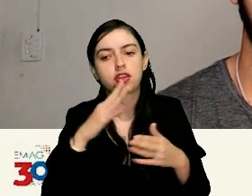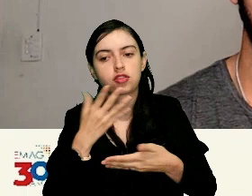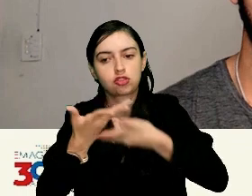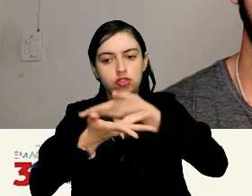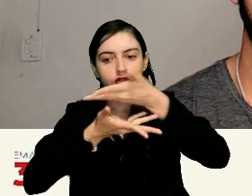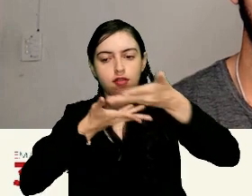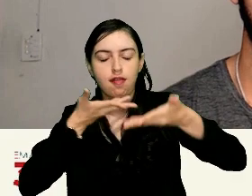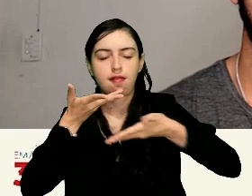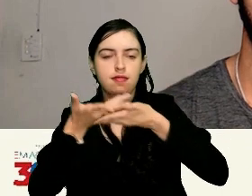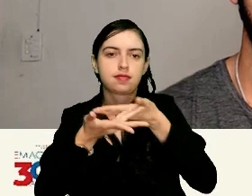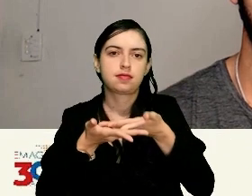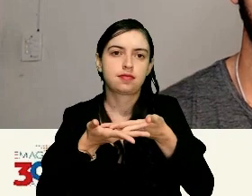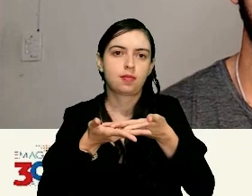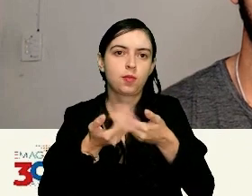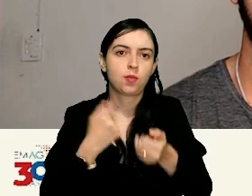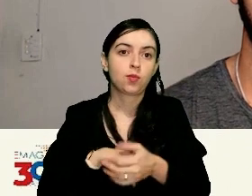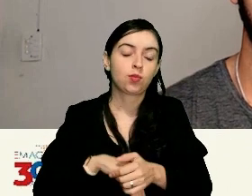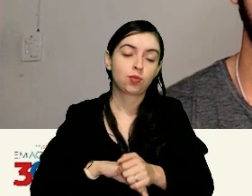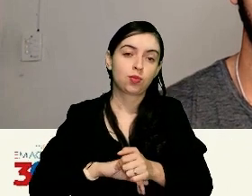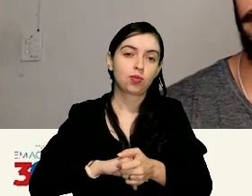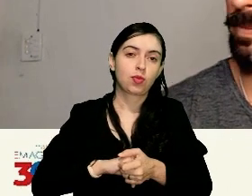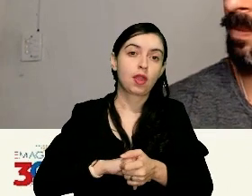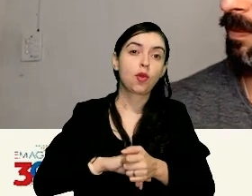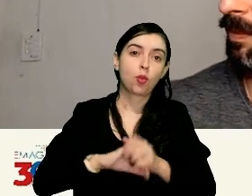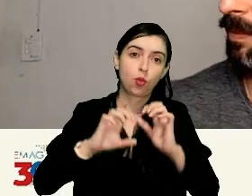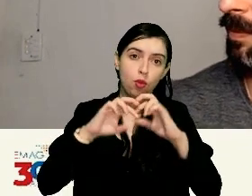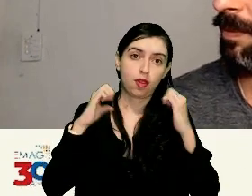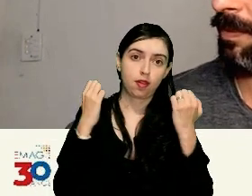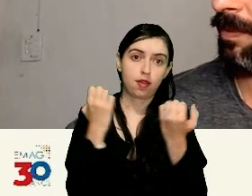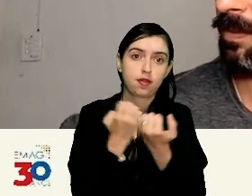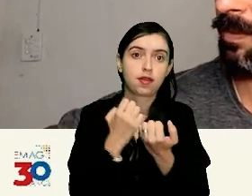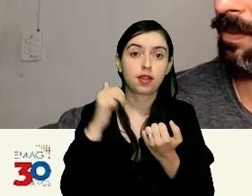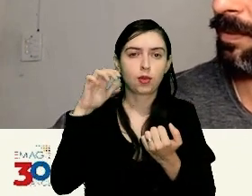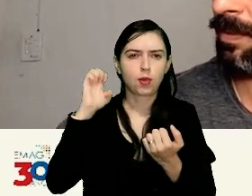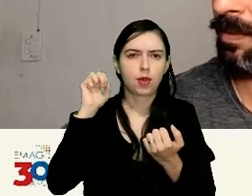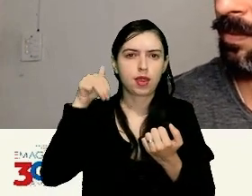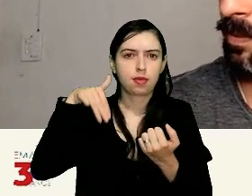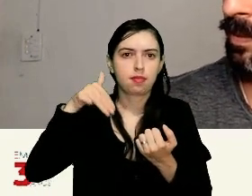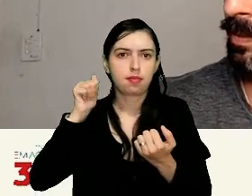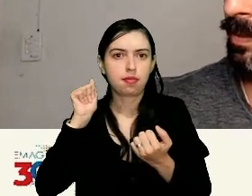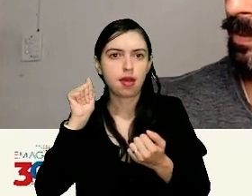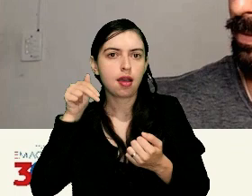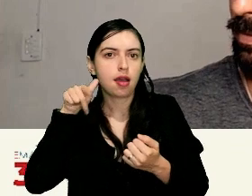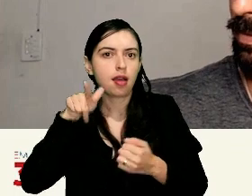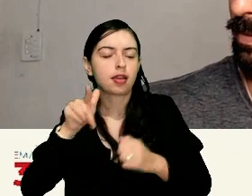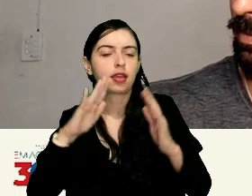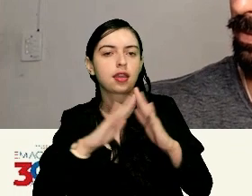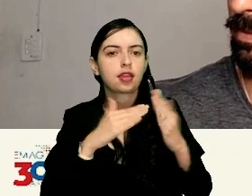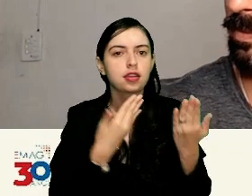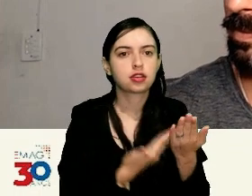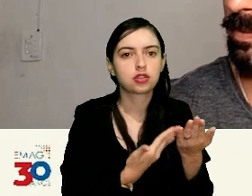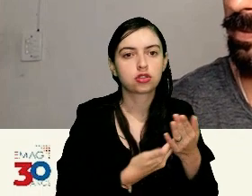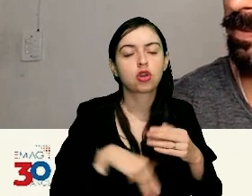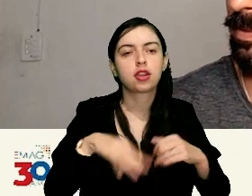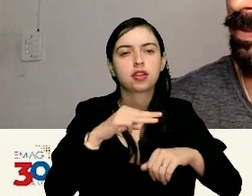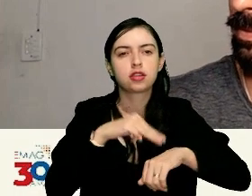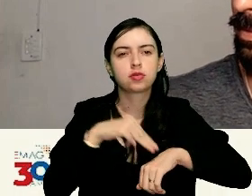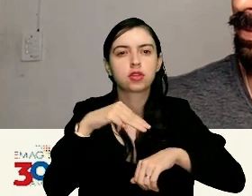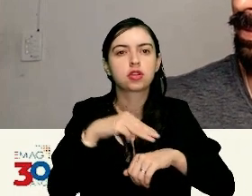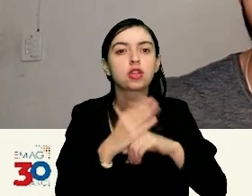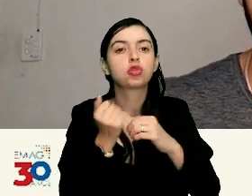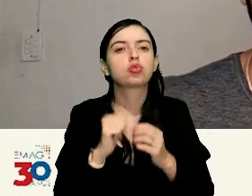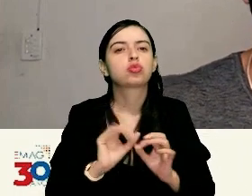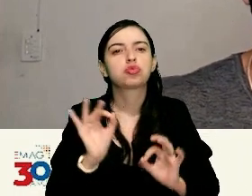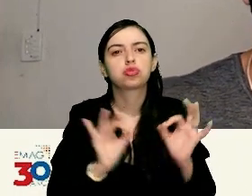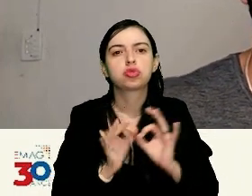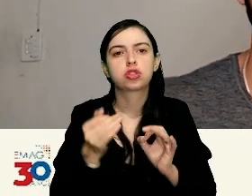evento, Paternidades Agosto é um evento realizado pela IMAG, né, pela Escola de Magistratura da Justiça Federal e pela Comissão de Equidade